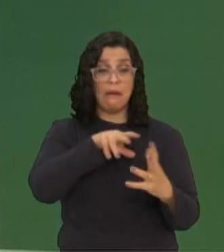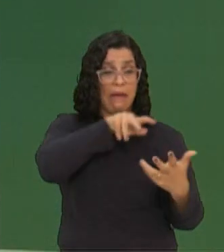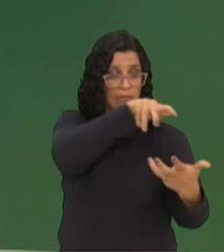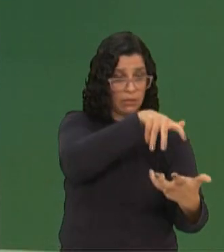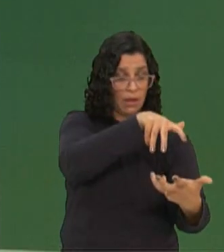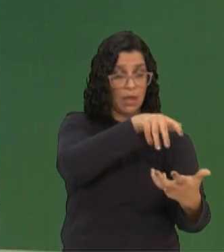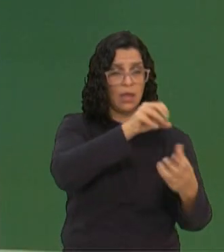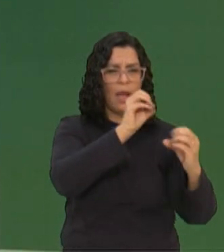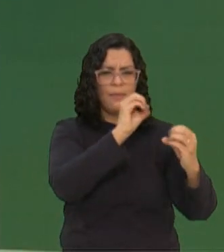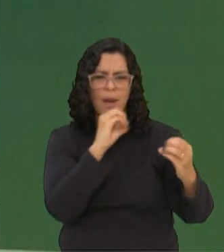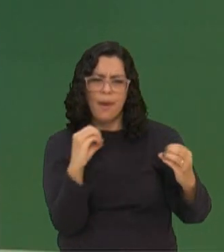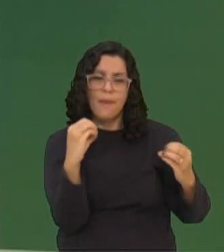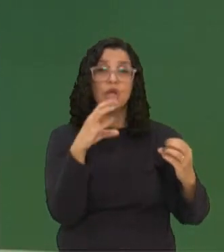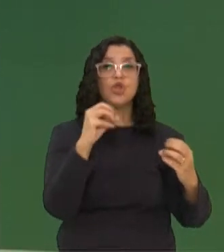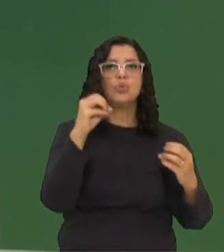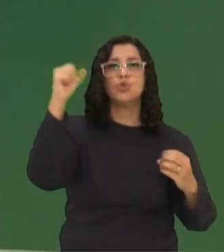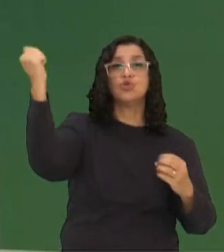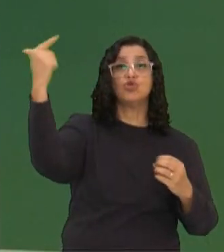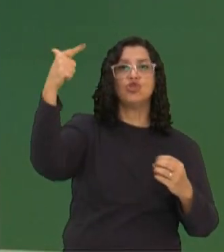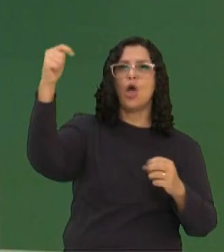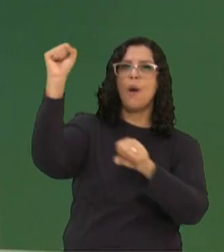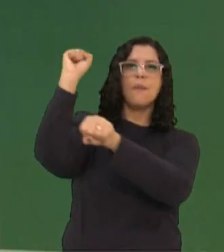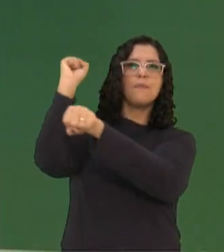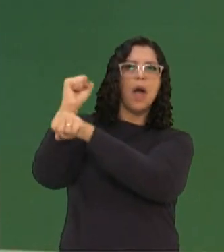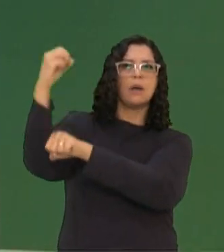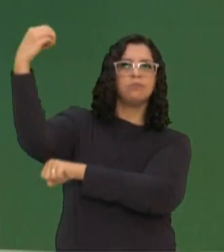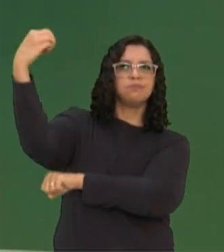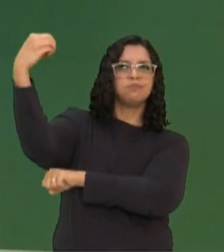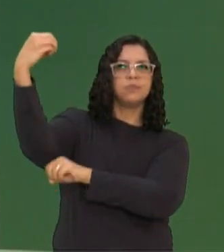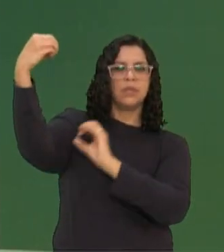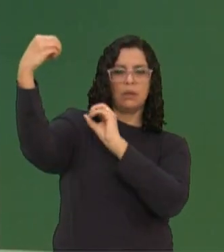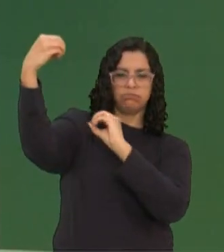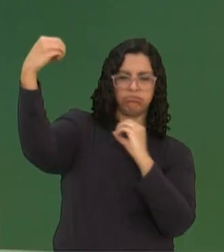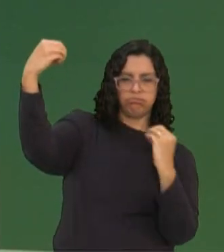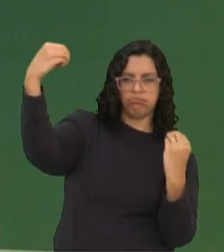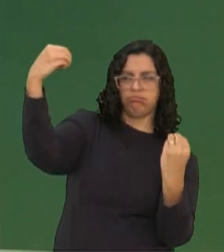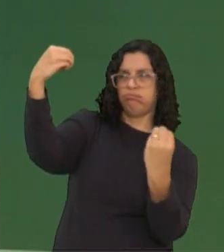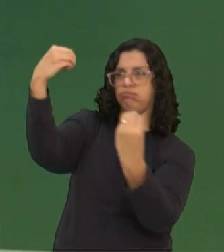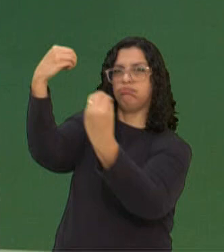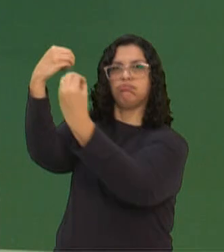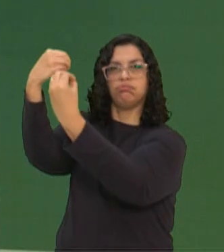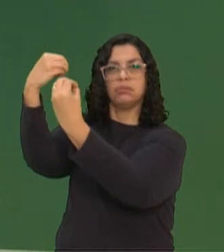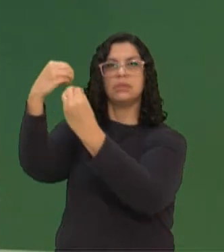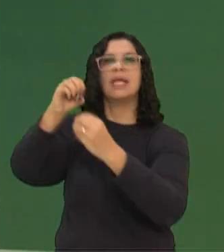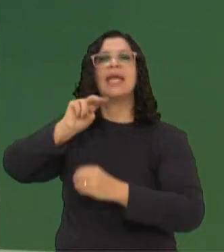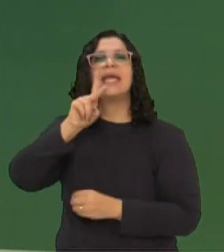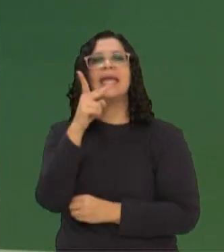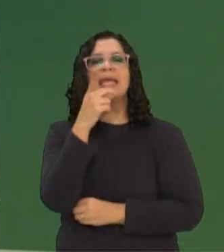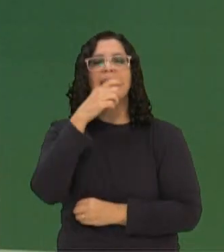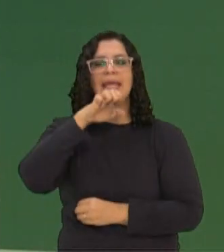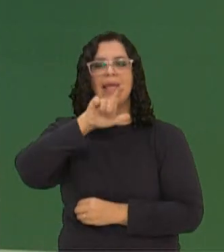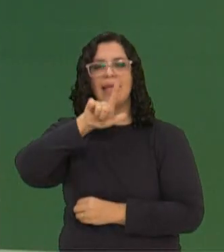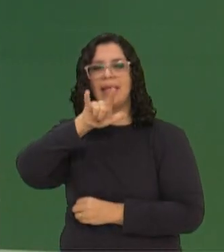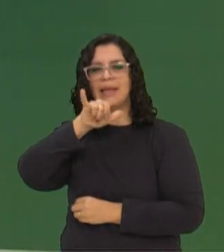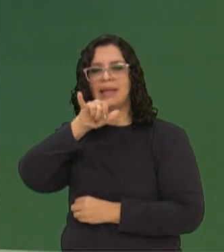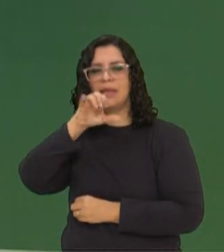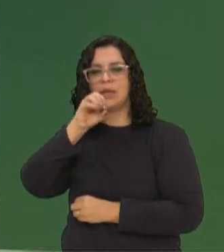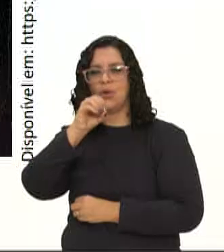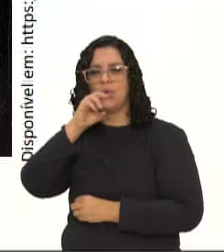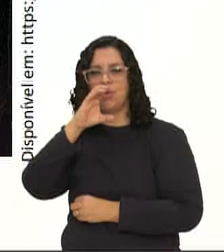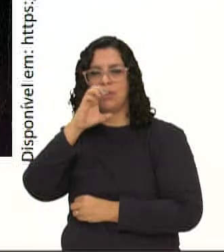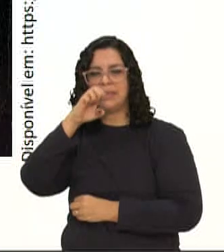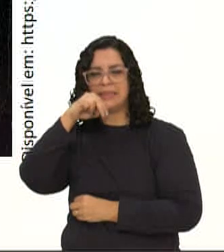do Sol. Ele vai defender a teoria heliocêntrica. E ele publica o seu livro, as suas ideias, baseadas no quê?